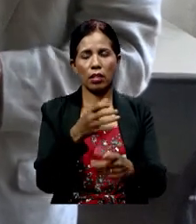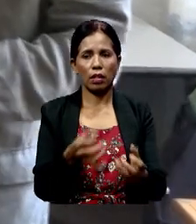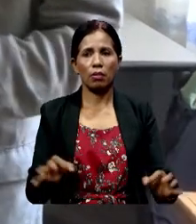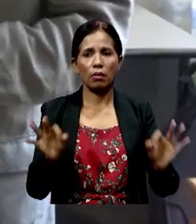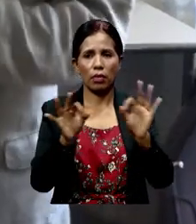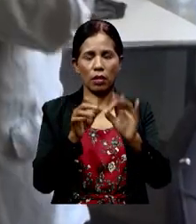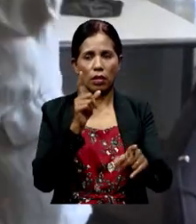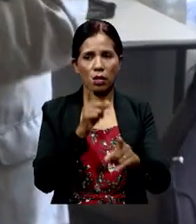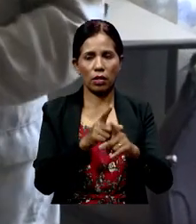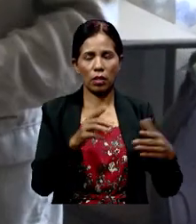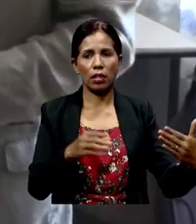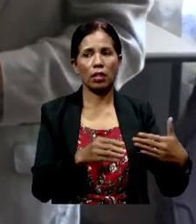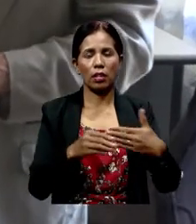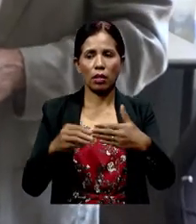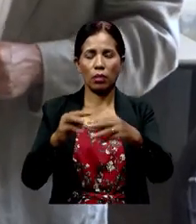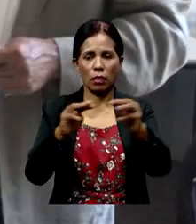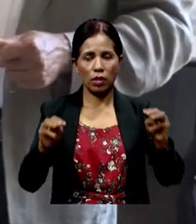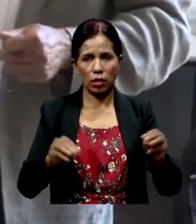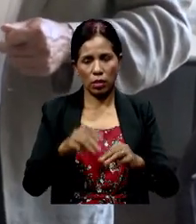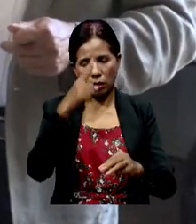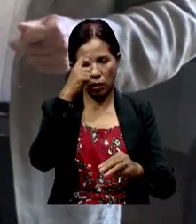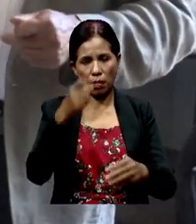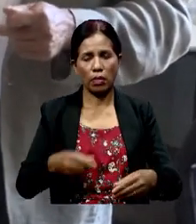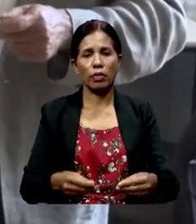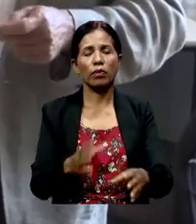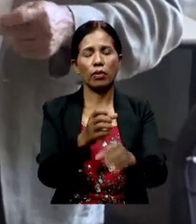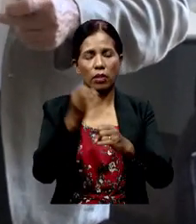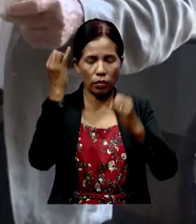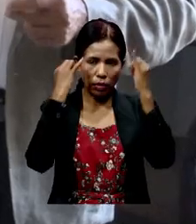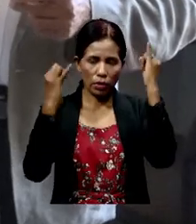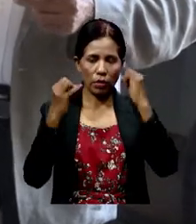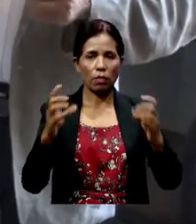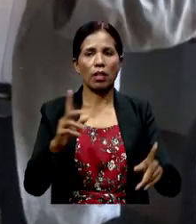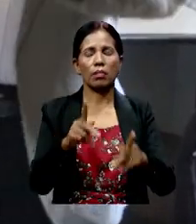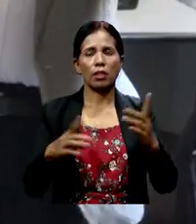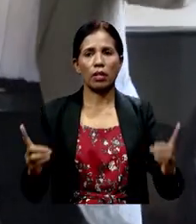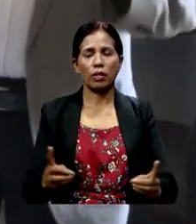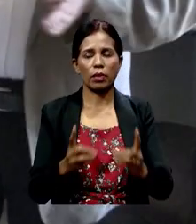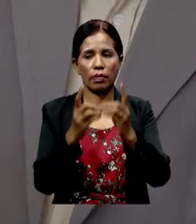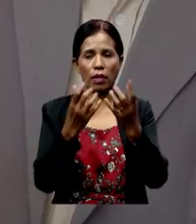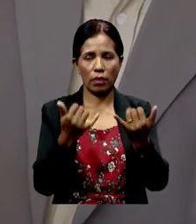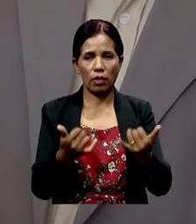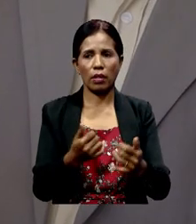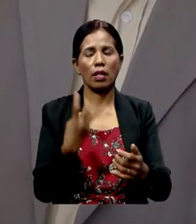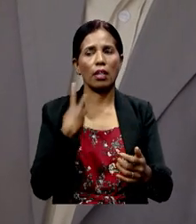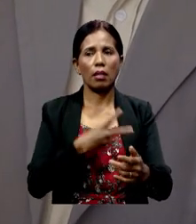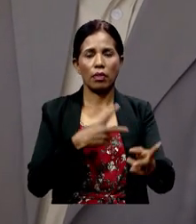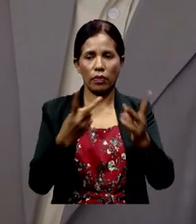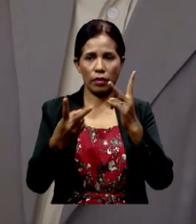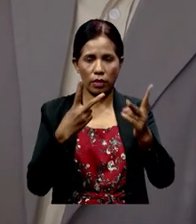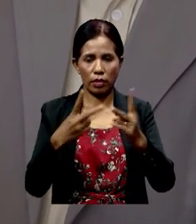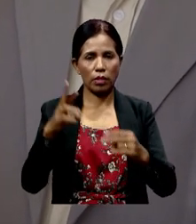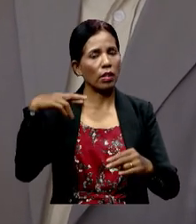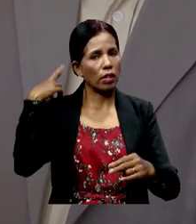importante, na linha frente e município, também divulga a situação que o povo enfrenta. E, ao senhor, vamos a mais visita a